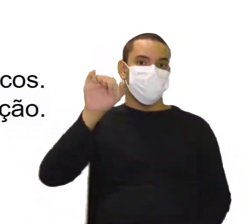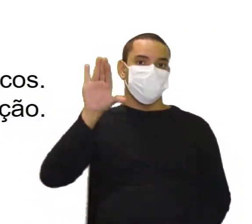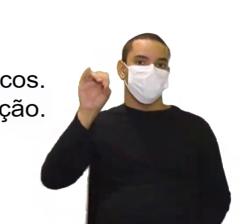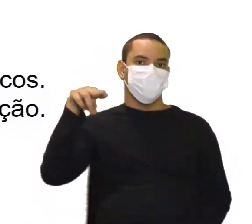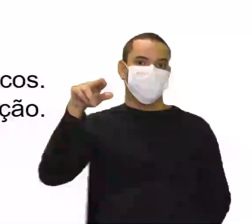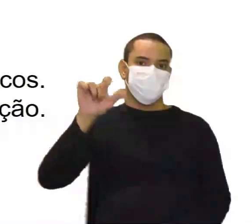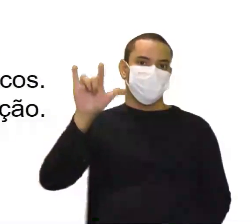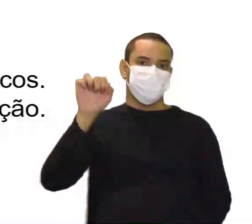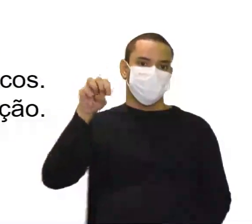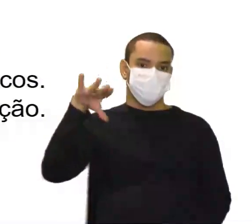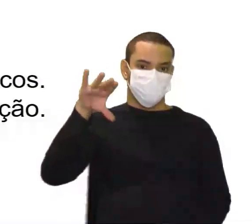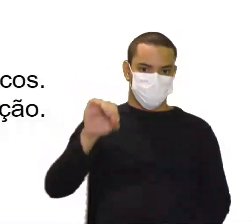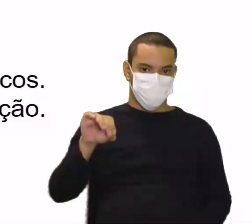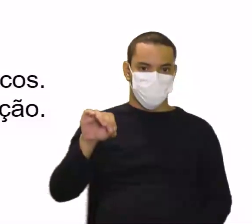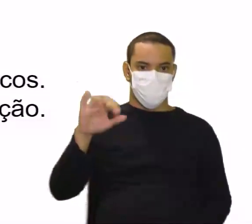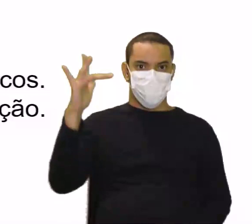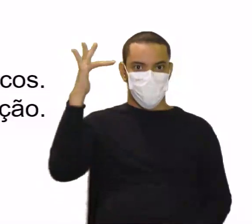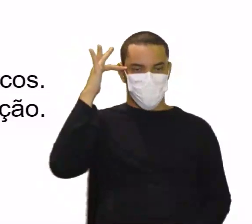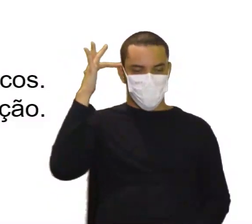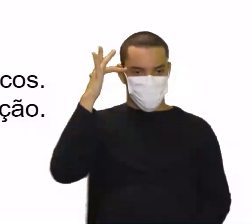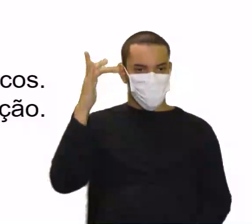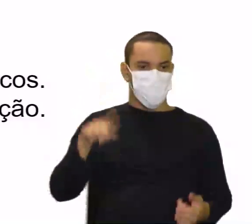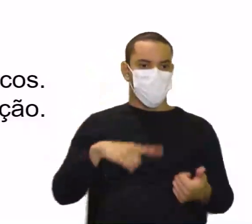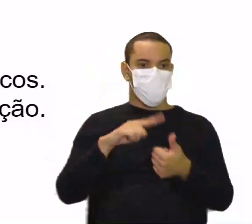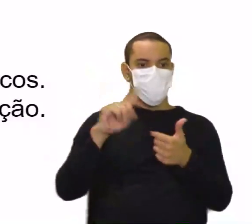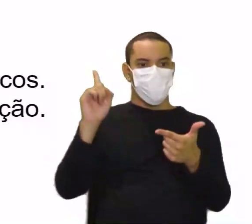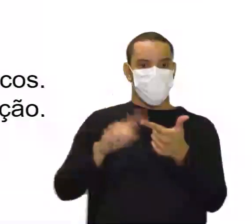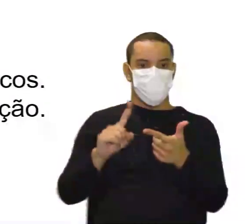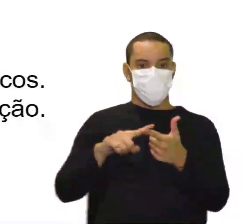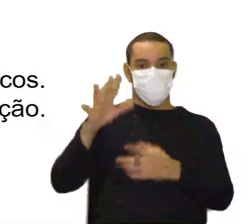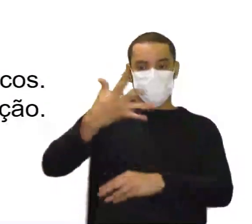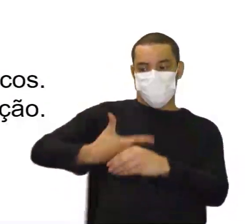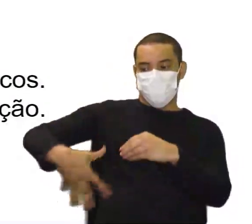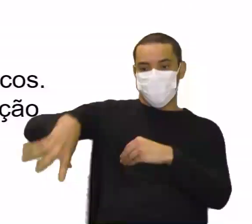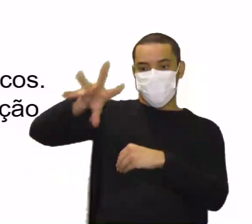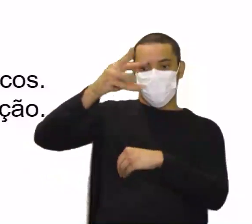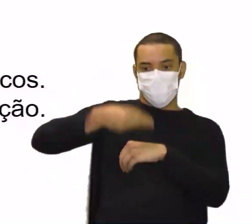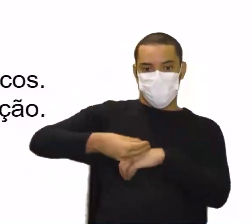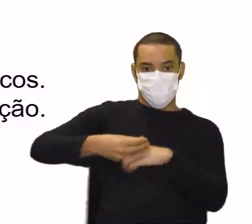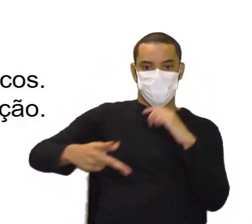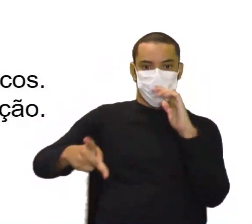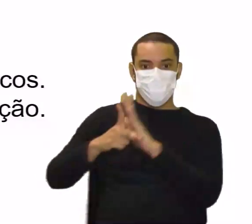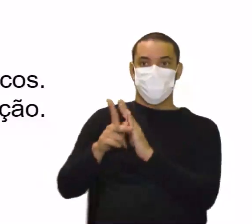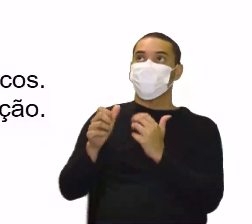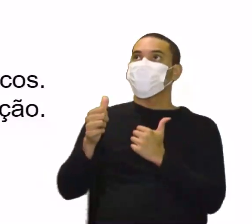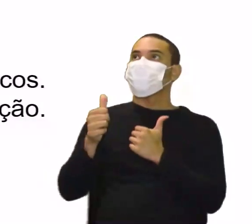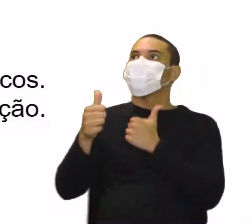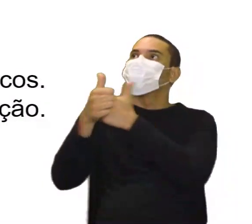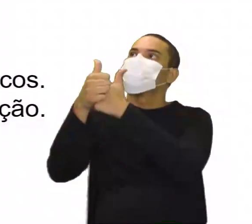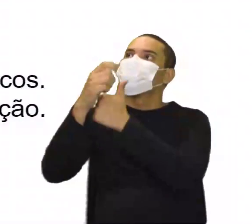racionalismo moderno, né? B, o senso crítico para se chegar a Deus.